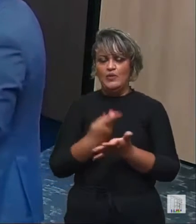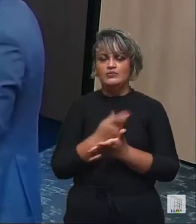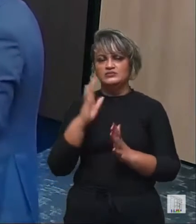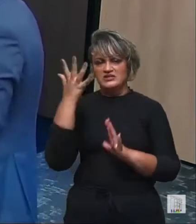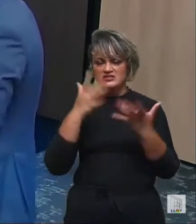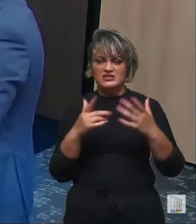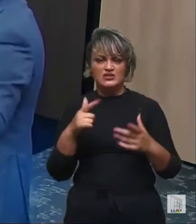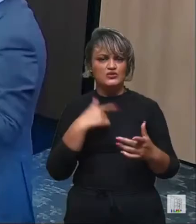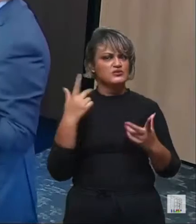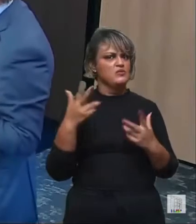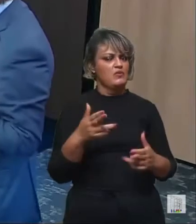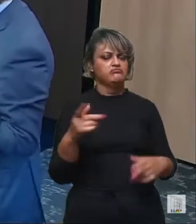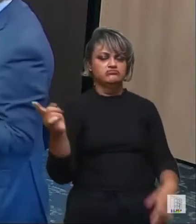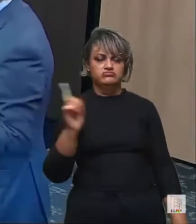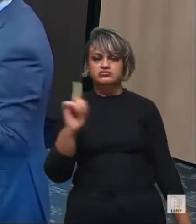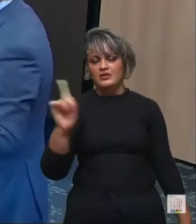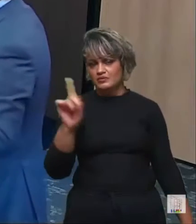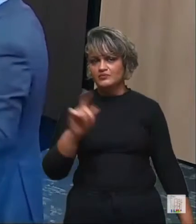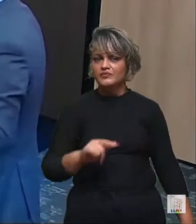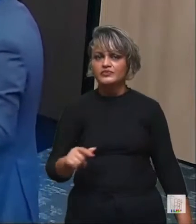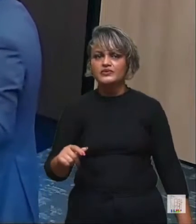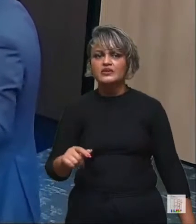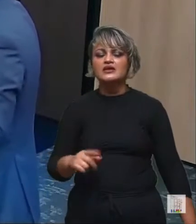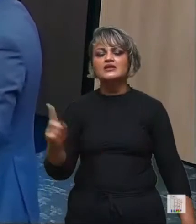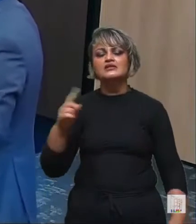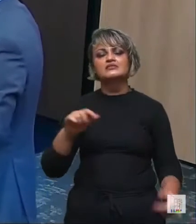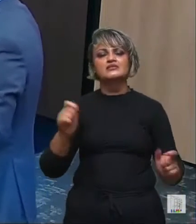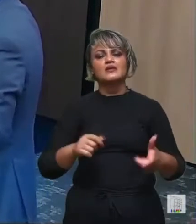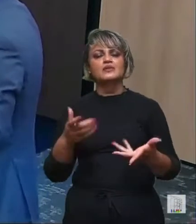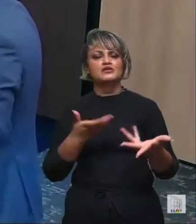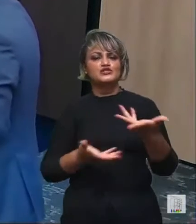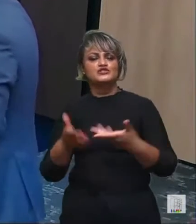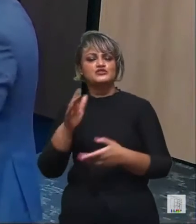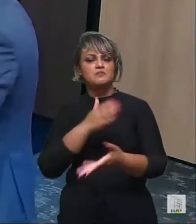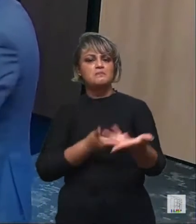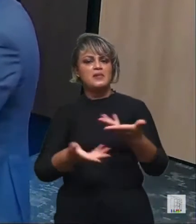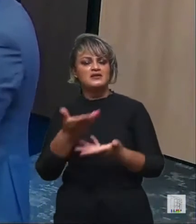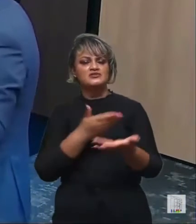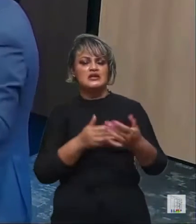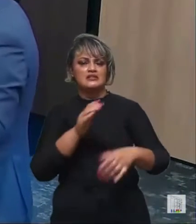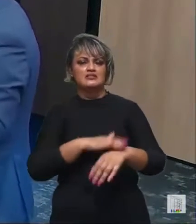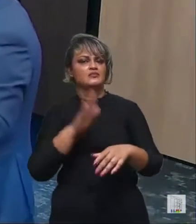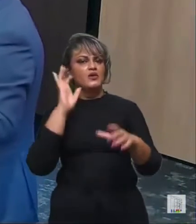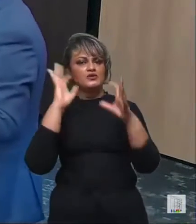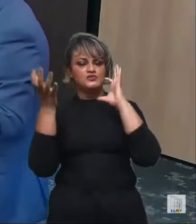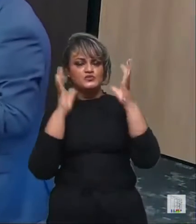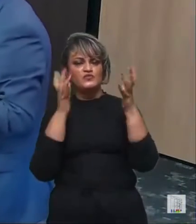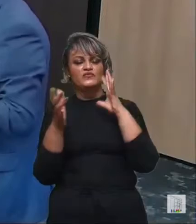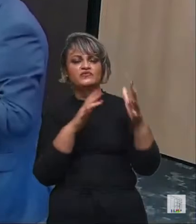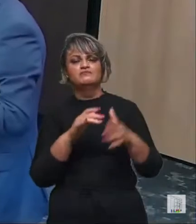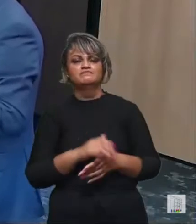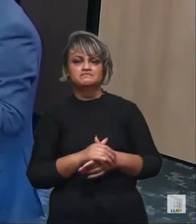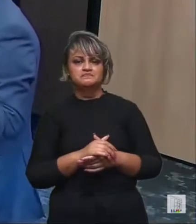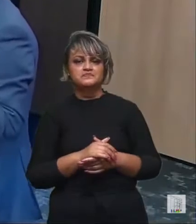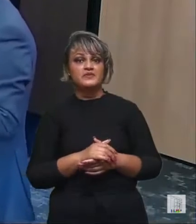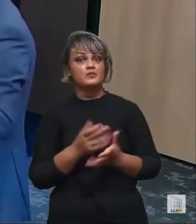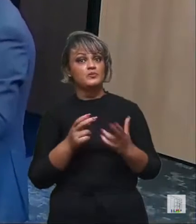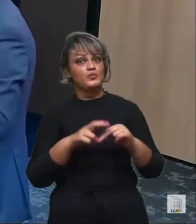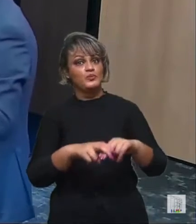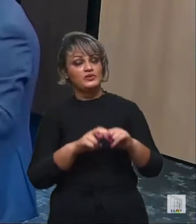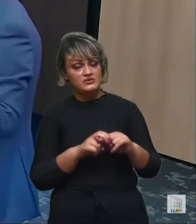soluções, soluções que uns já têm, podendo partilhar, estamos a ganhar tempo e estamos a poupar ao erário público. Por